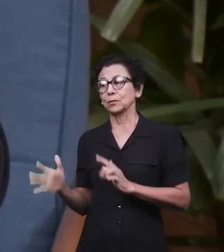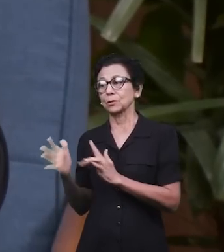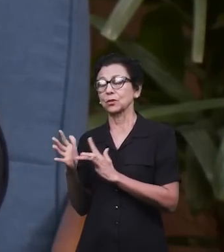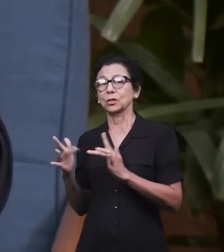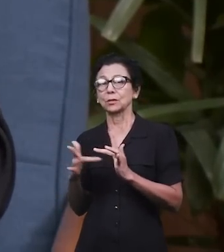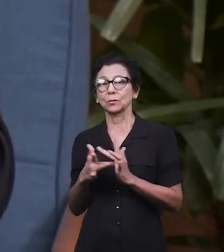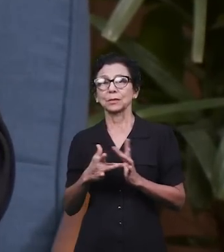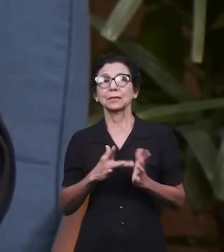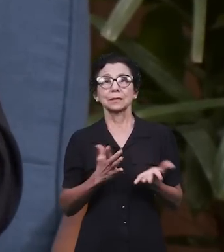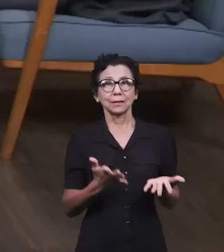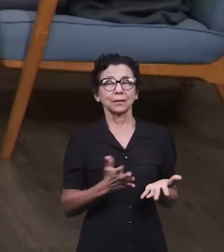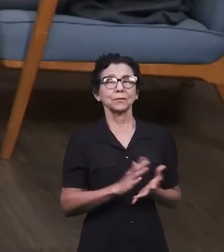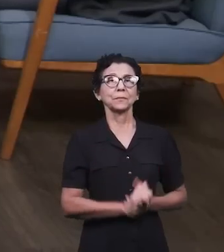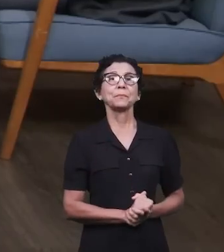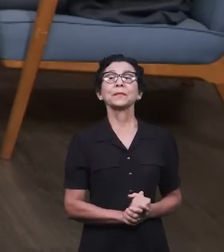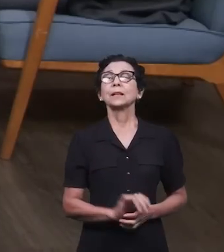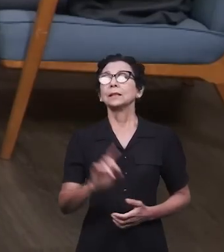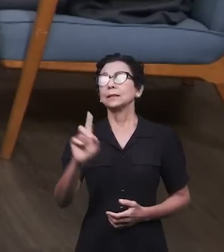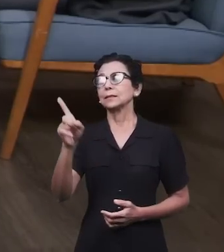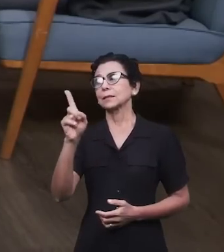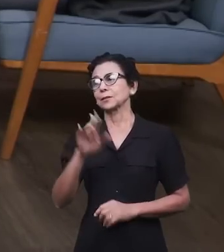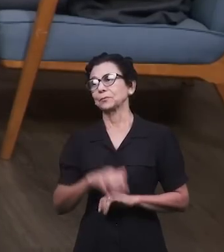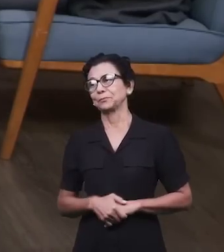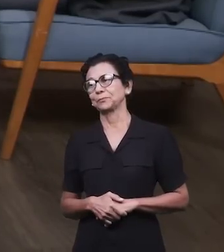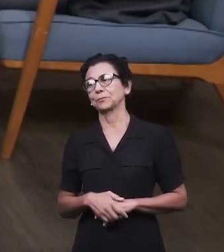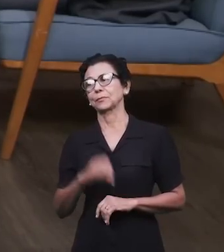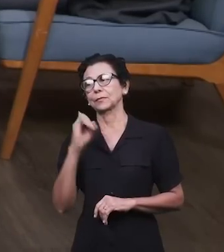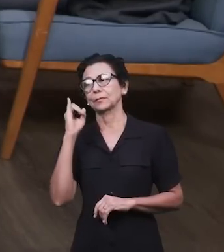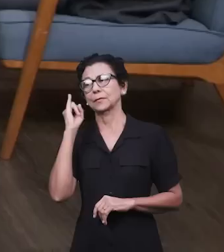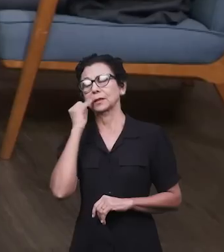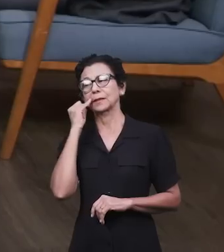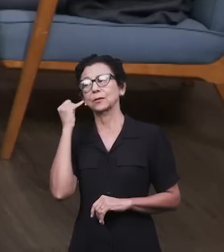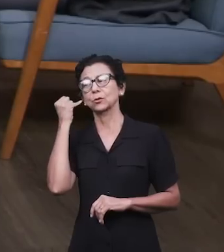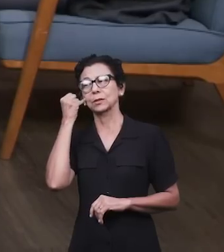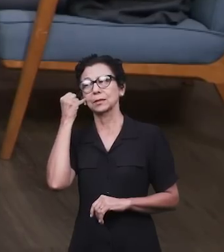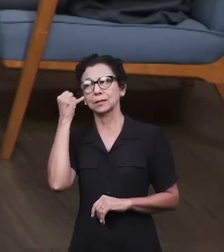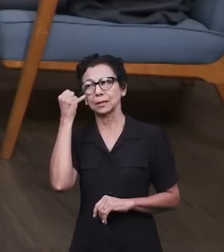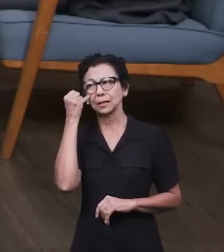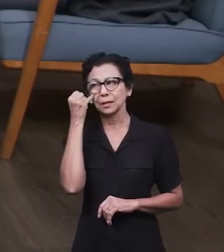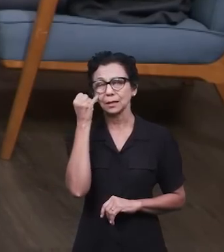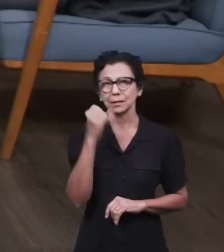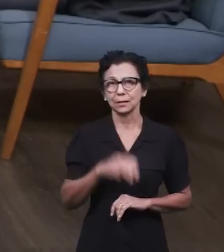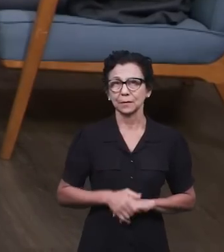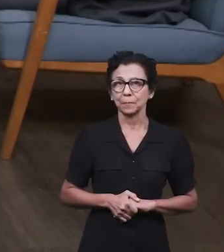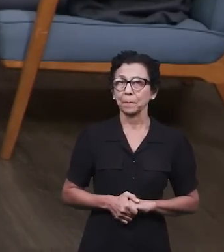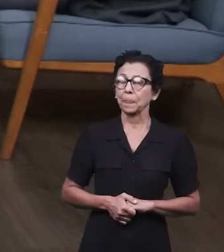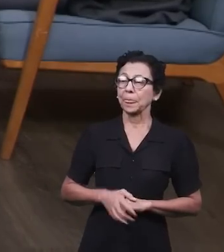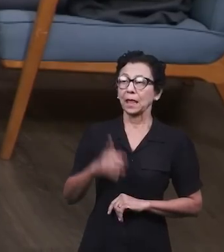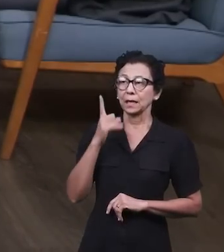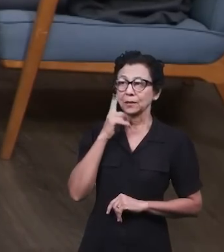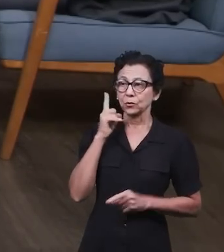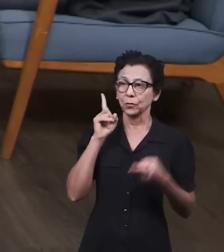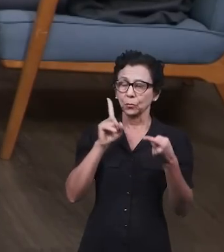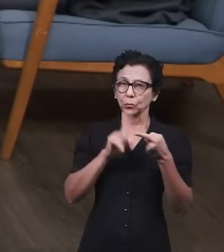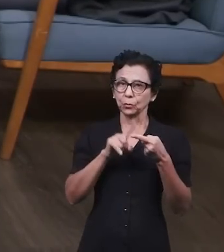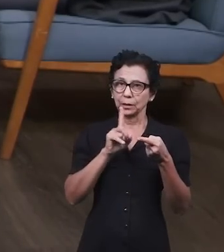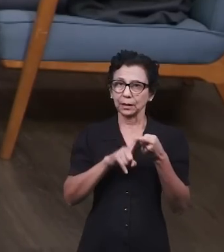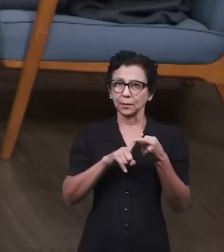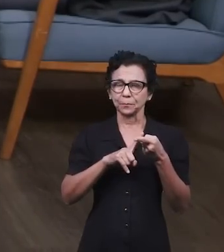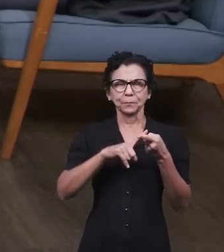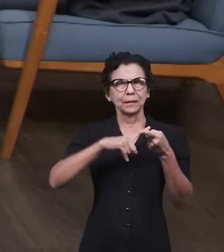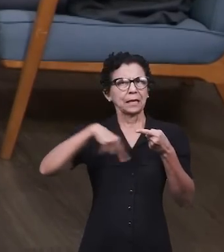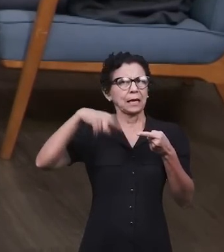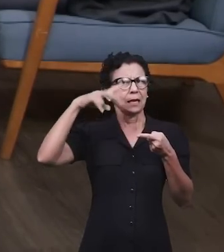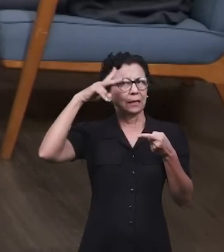conhecer a história de Jesus. Josias, e aí a gente pode entrar nessa colocação sua muito boa, na questão da letra e